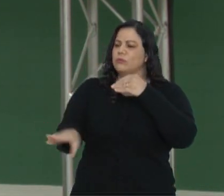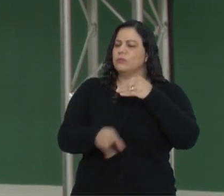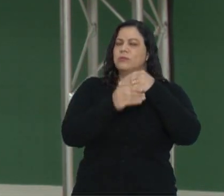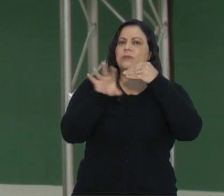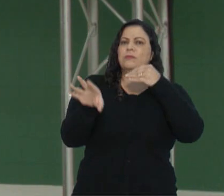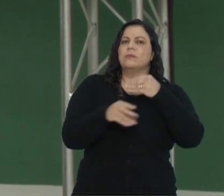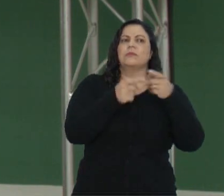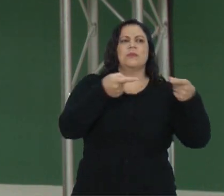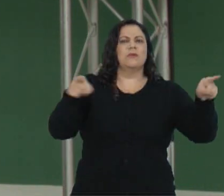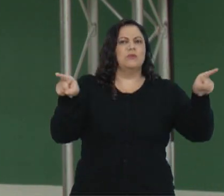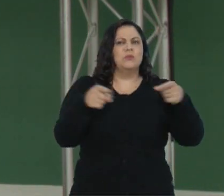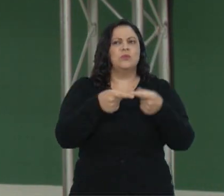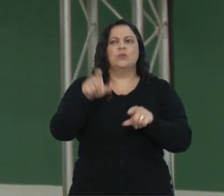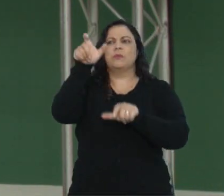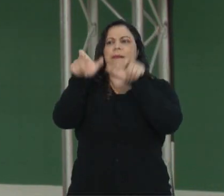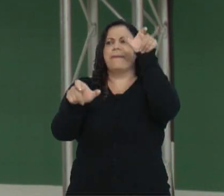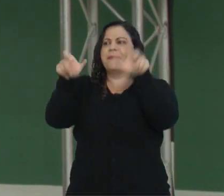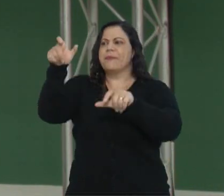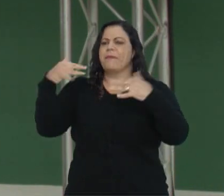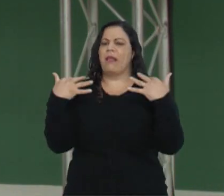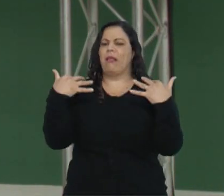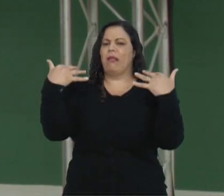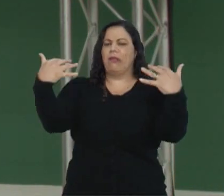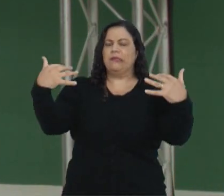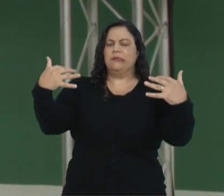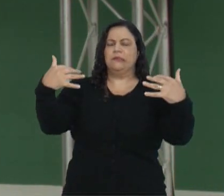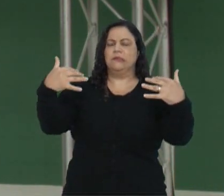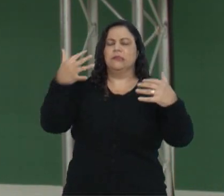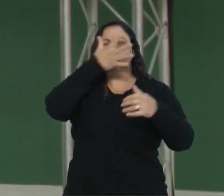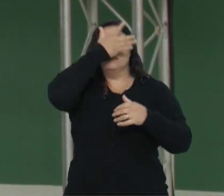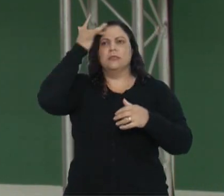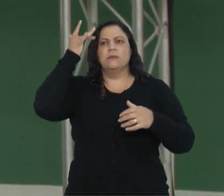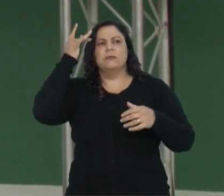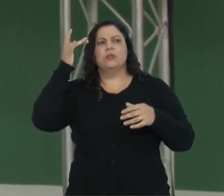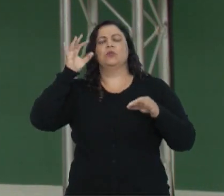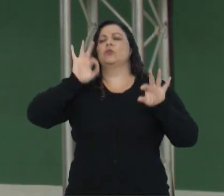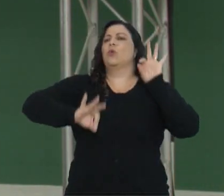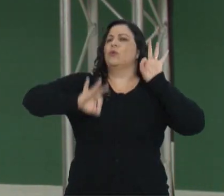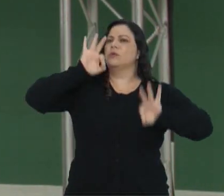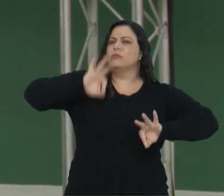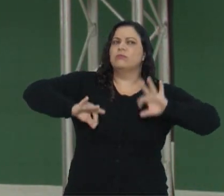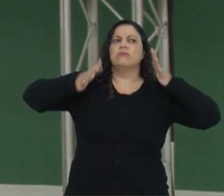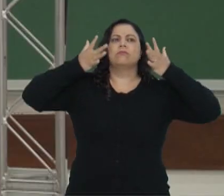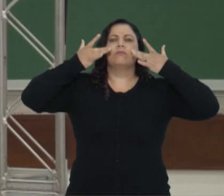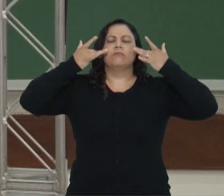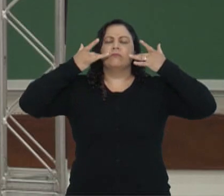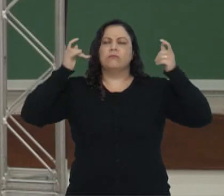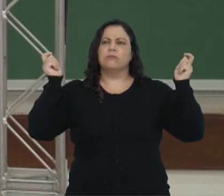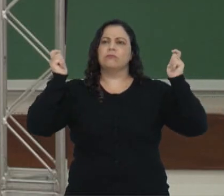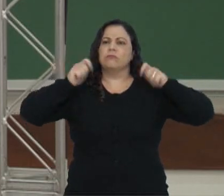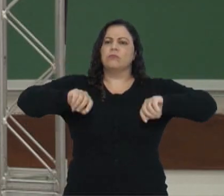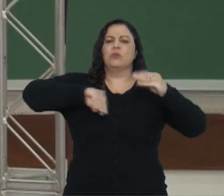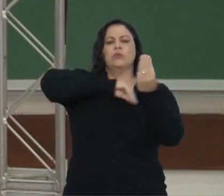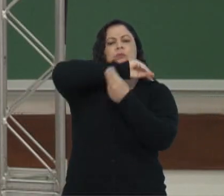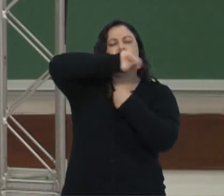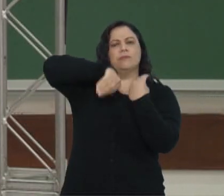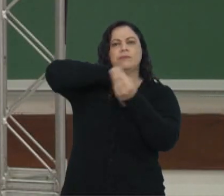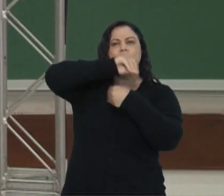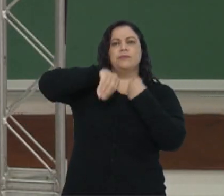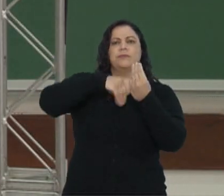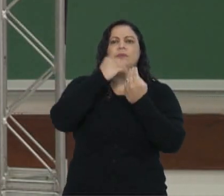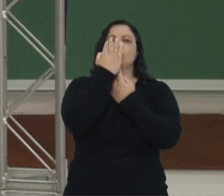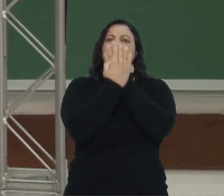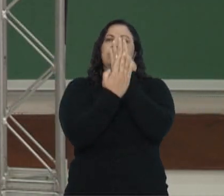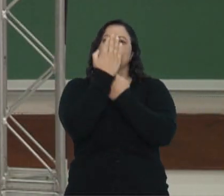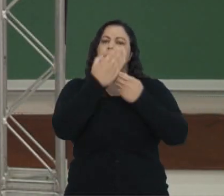colocar essas pessoas, tantas pessoas, junto com essa parte da orquestra,